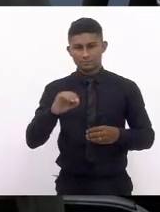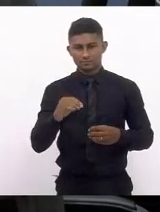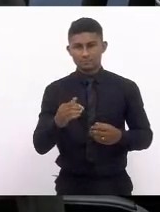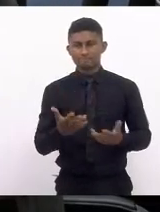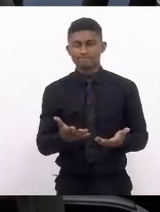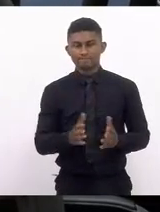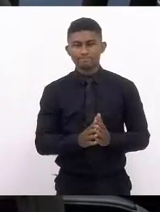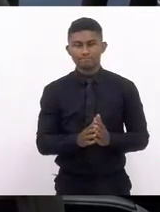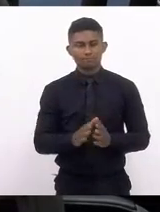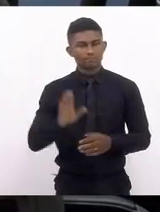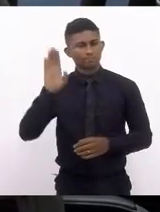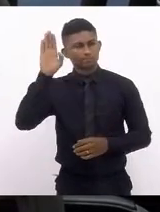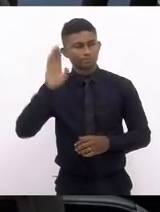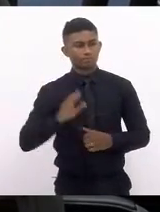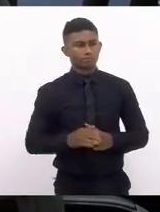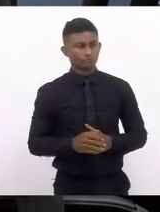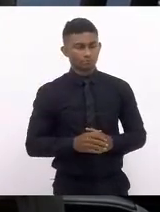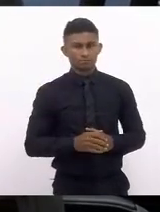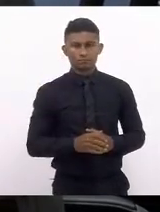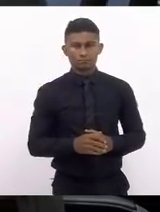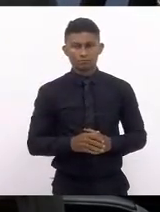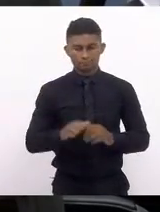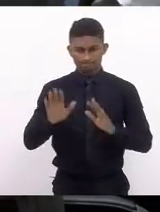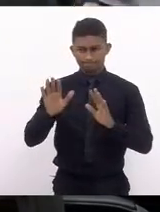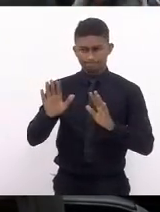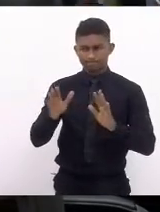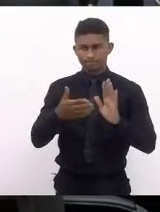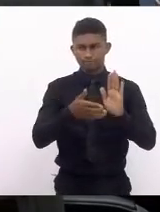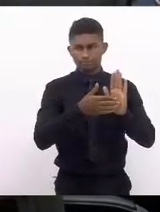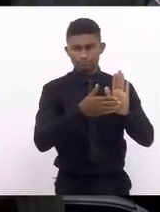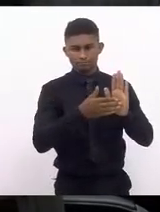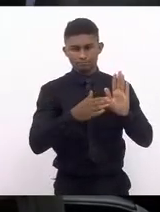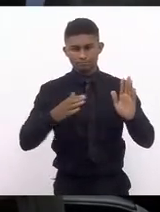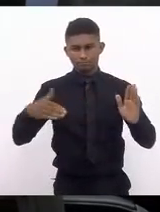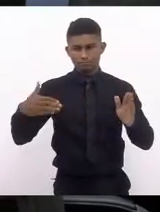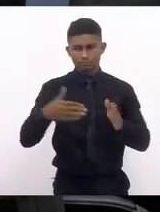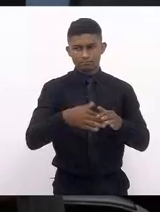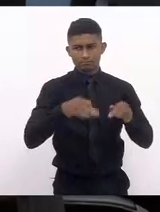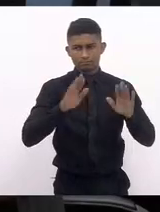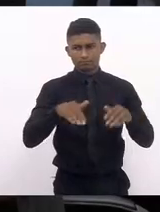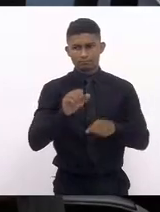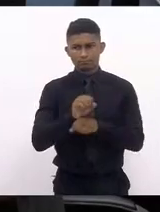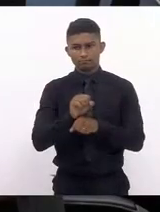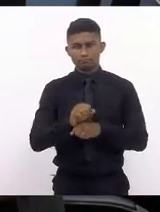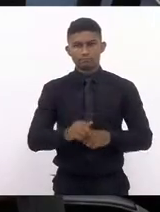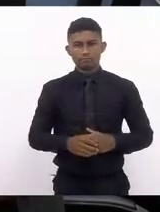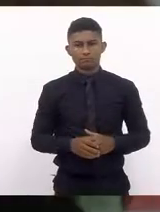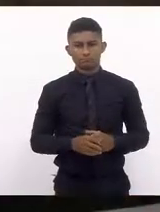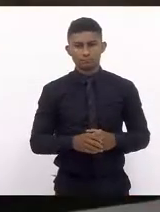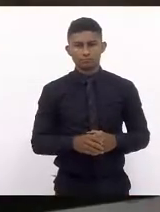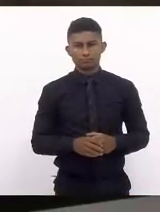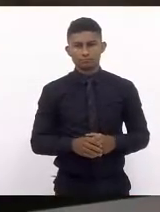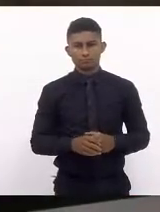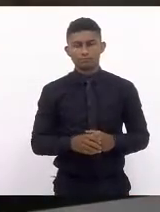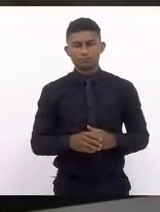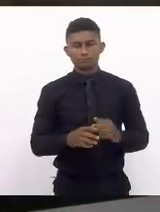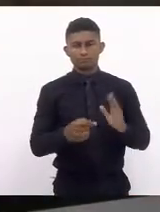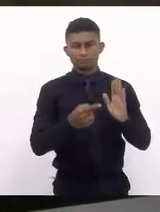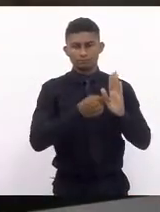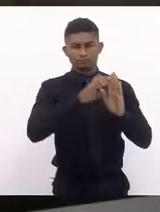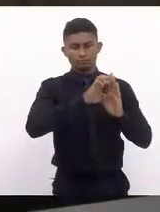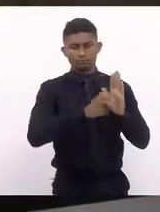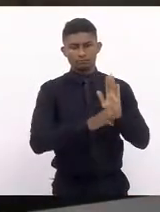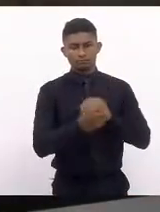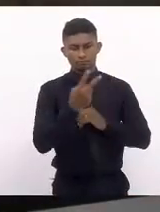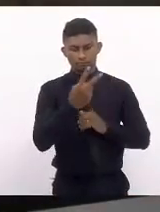presidente Eu gostaria de pedir a Jah Jah Jah ao final da vida alto é favorável emenda dois